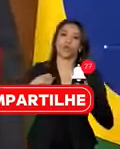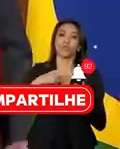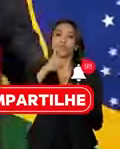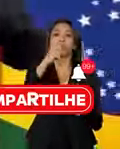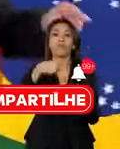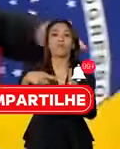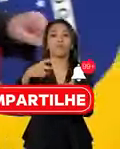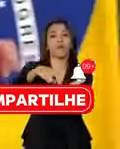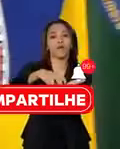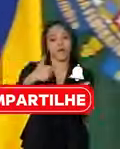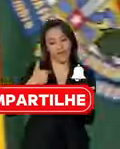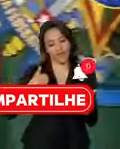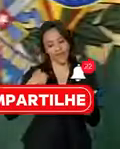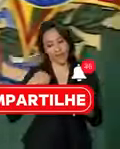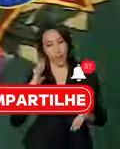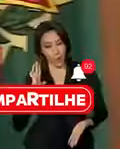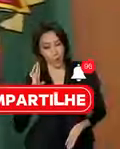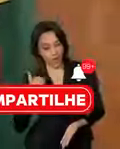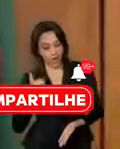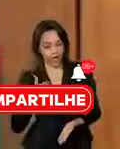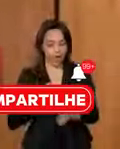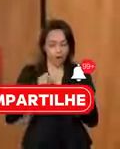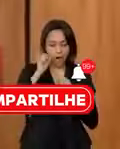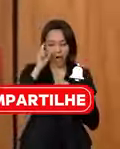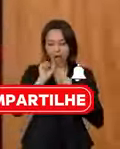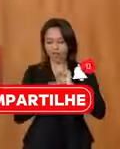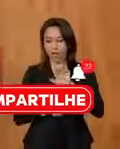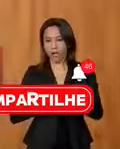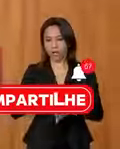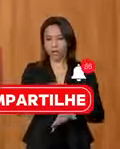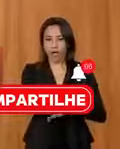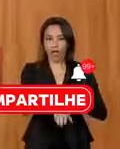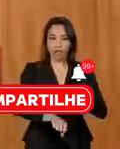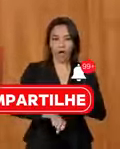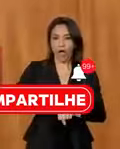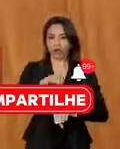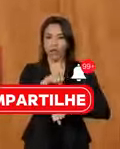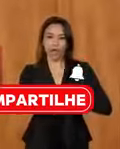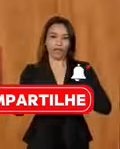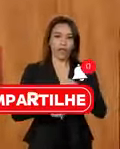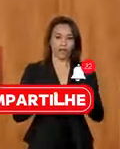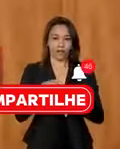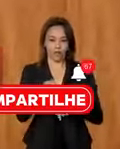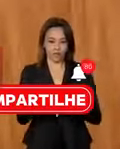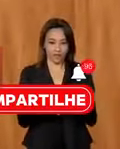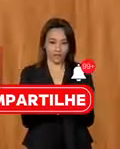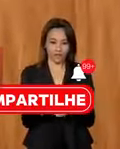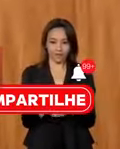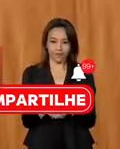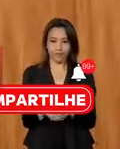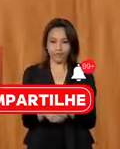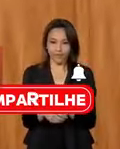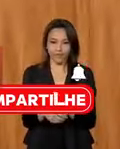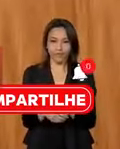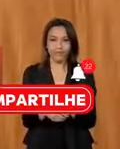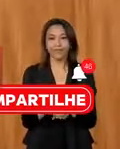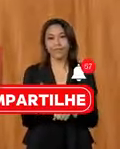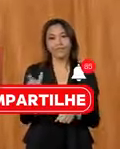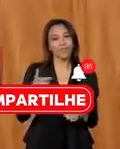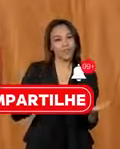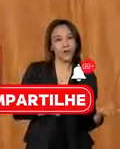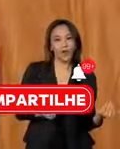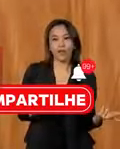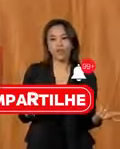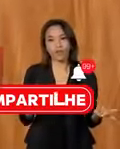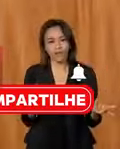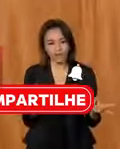5h30 da manhã, o Lulinha está acordado fazendo esteira. Não é como o Kennedy, que não manda, que fica paralisado tão jovem e não